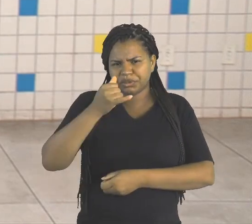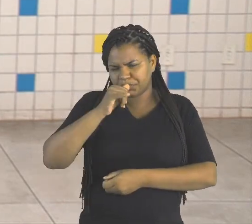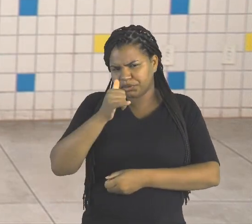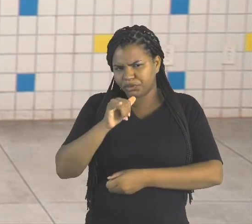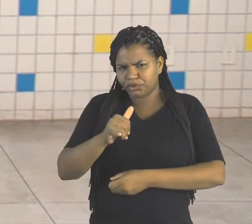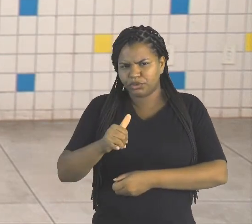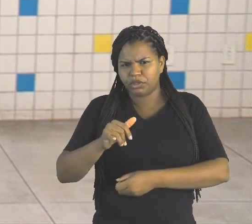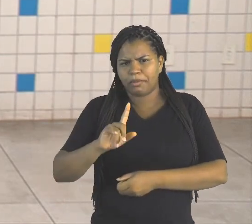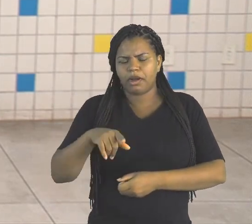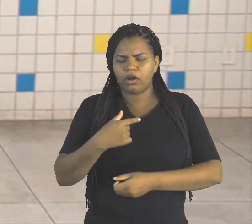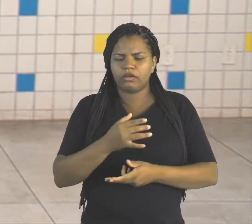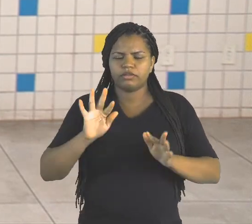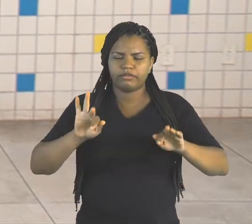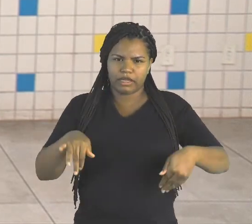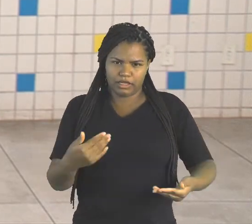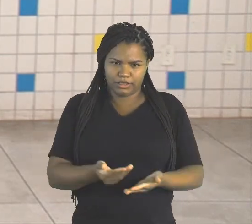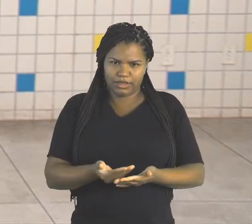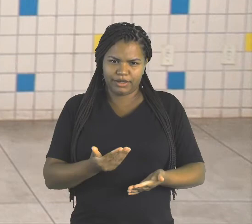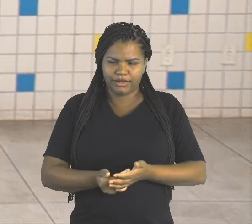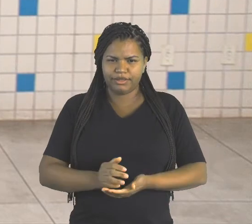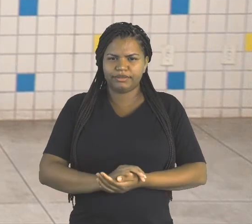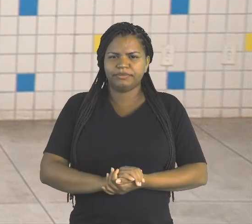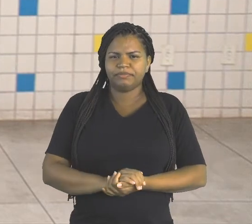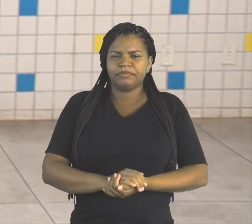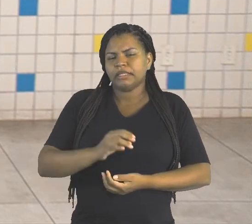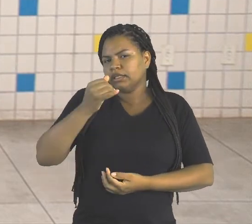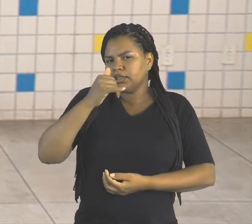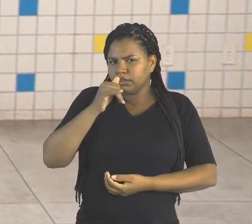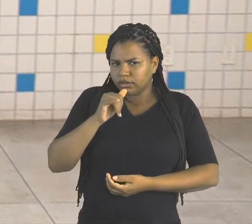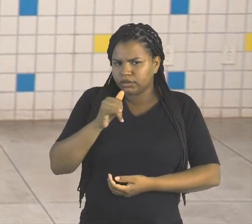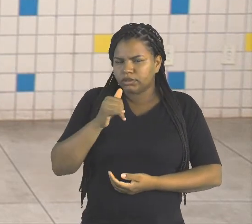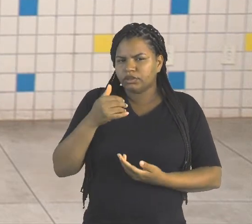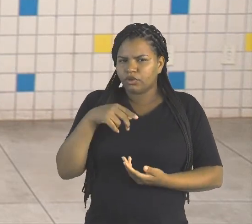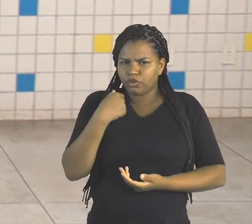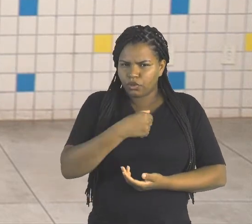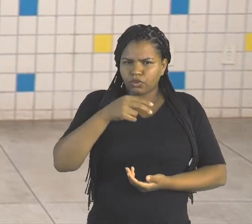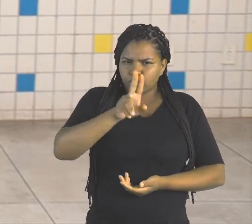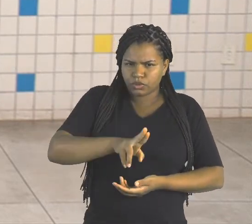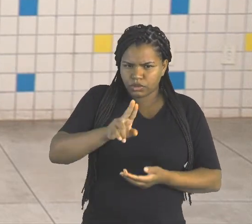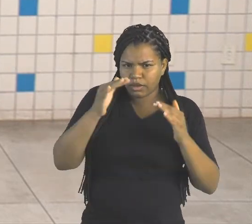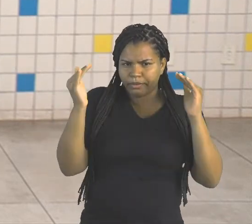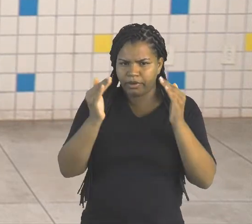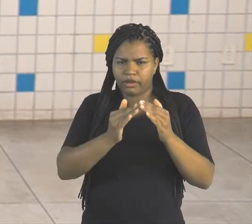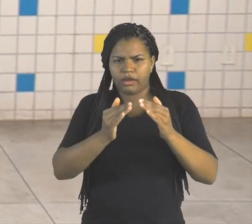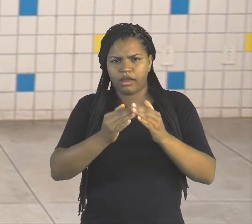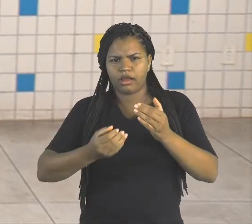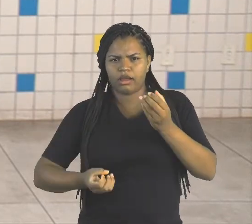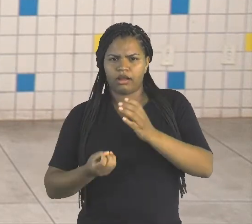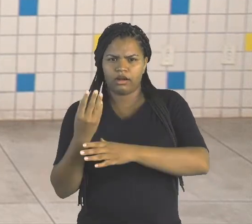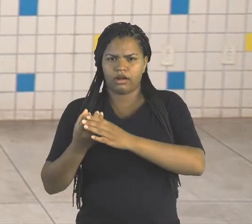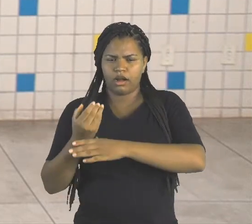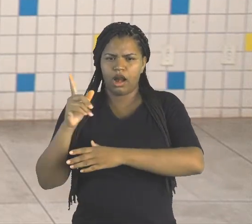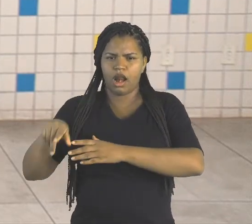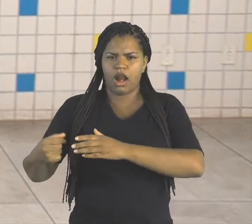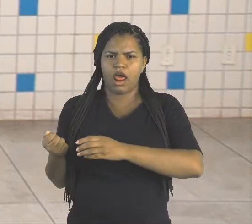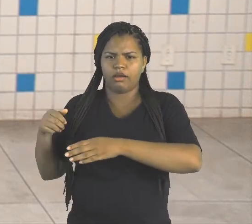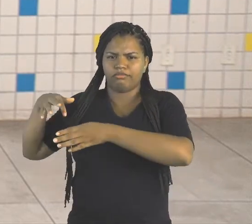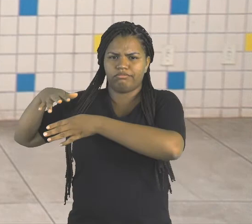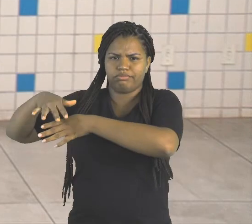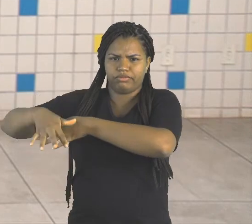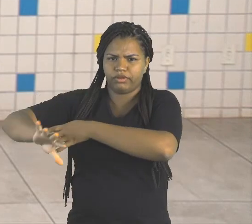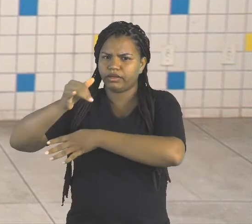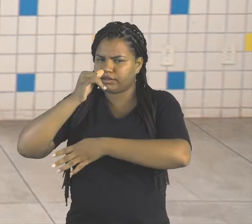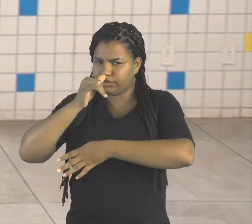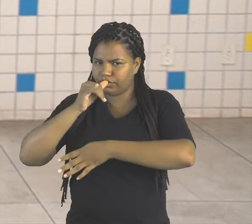gente estar finalizando essa nossa aula. A energia elétrica que utilizamos em casa é gerada pelas usinas hidrelétricas, isso vocês já